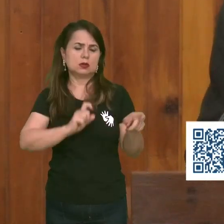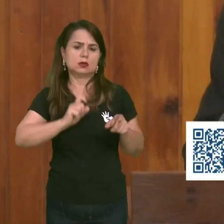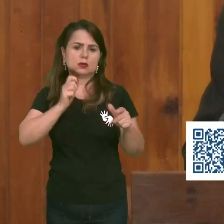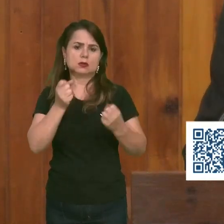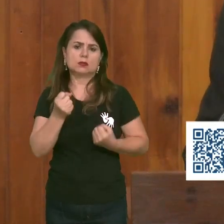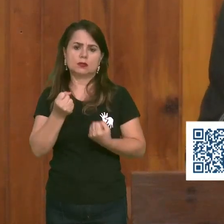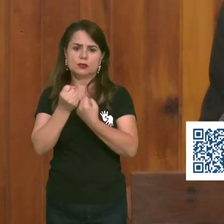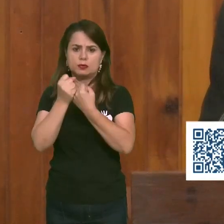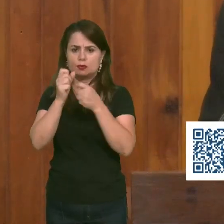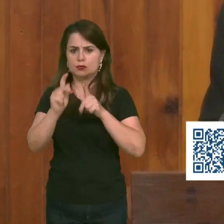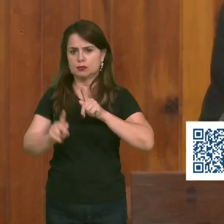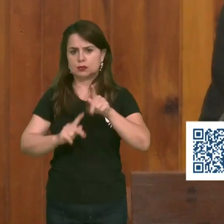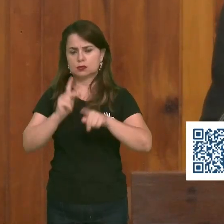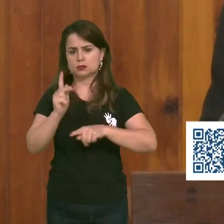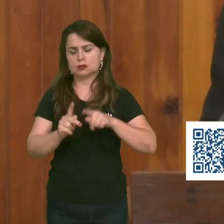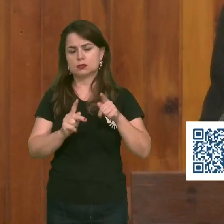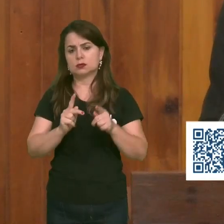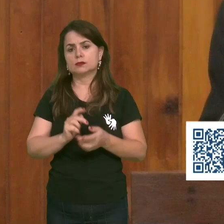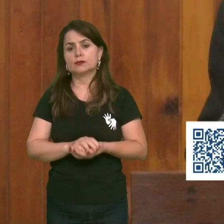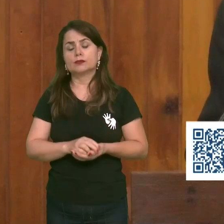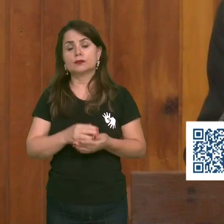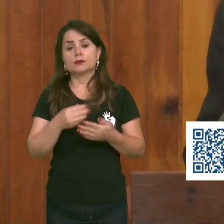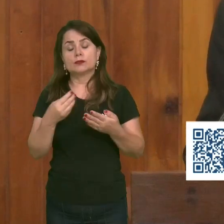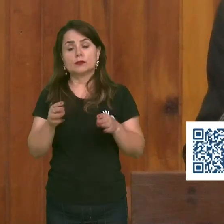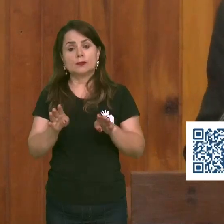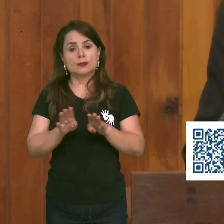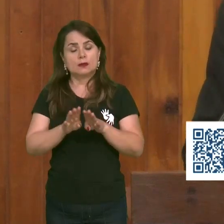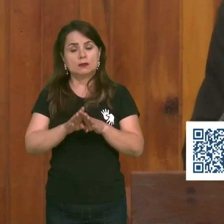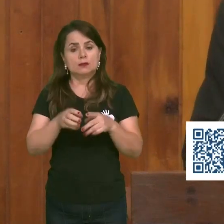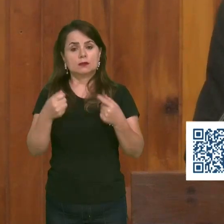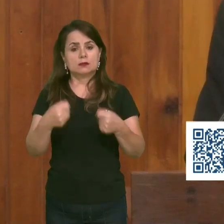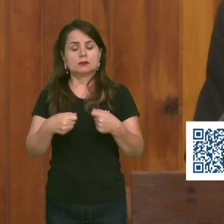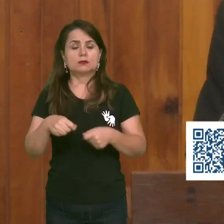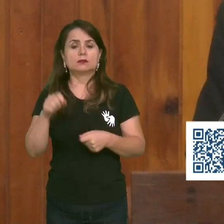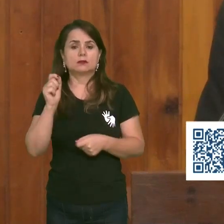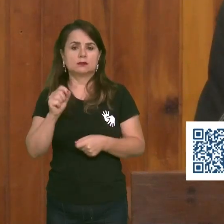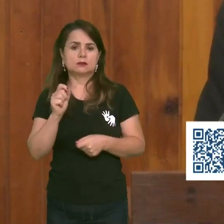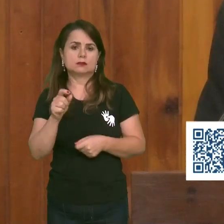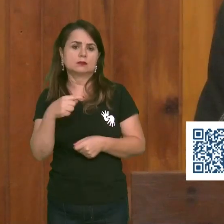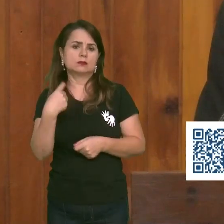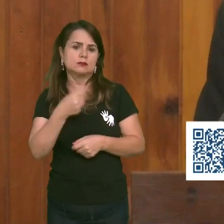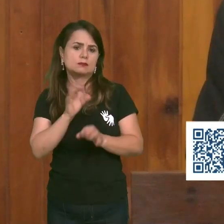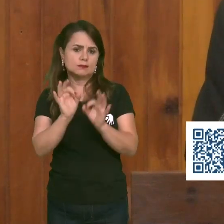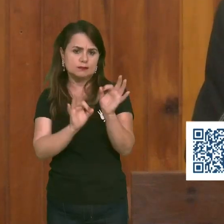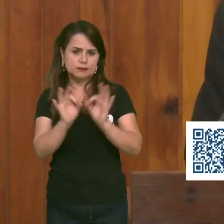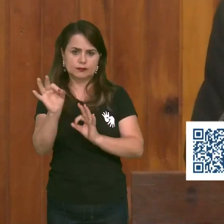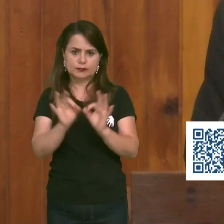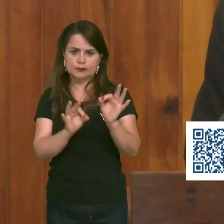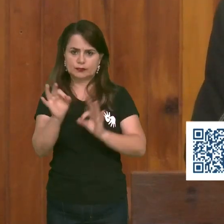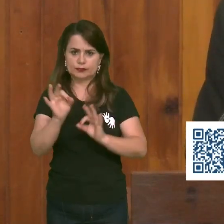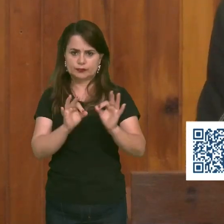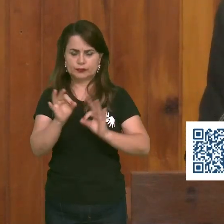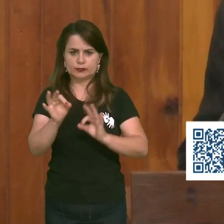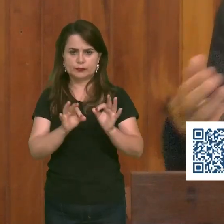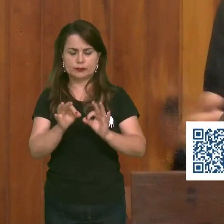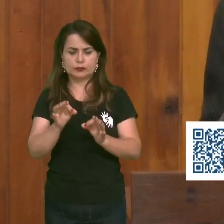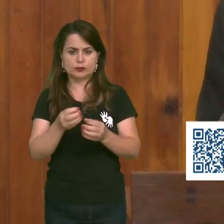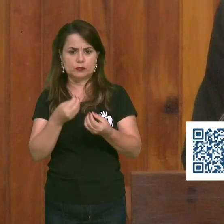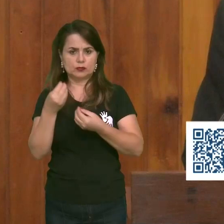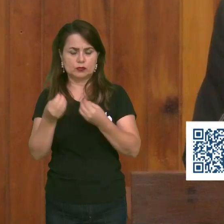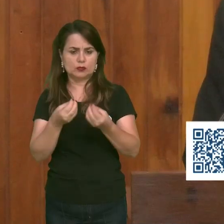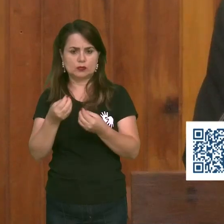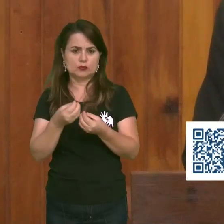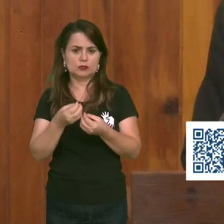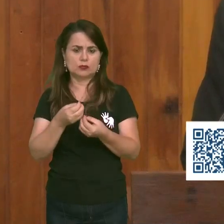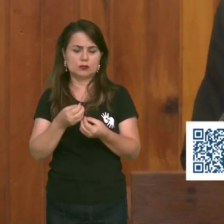de obras e também serviços urbanos mas que olhassemos e ver a possibilidade aí de estar passando